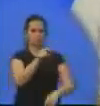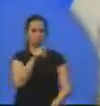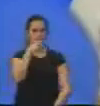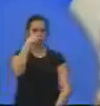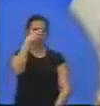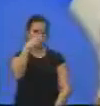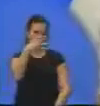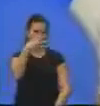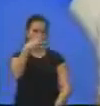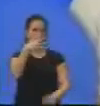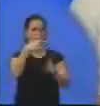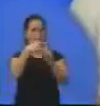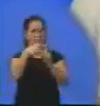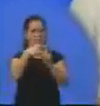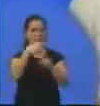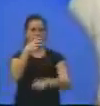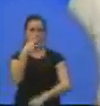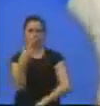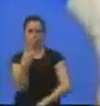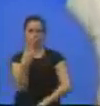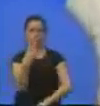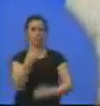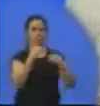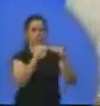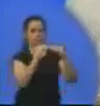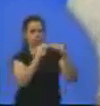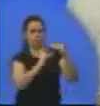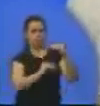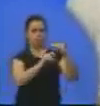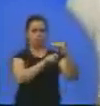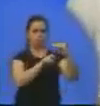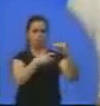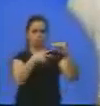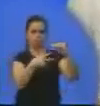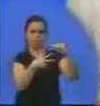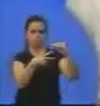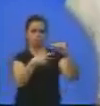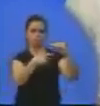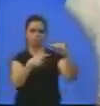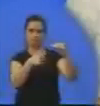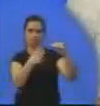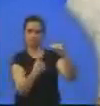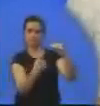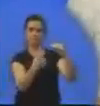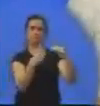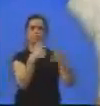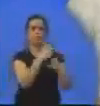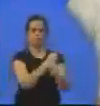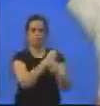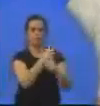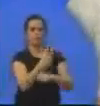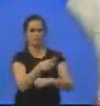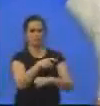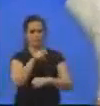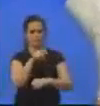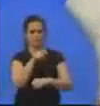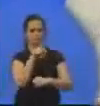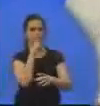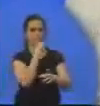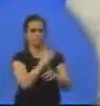2. Quando eu derivo o denominador, eu tenho x² menos 1, eu derivo, isso vai dar